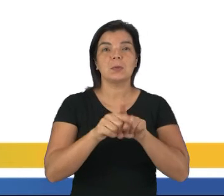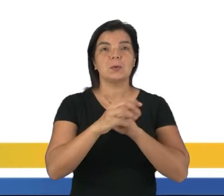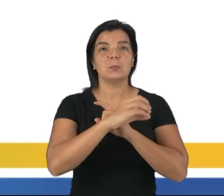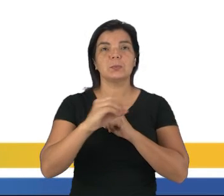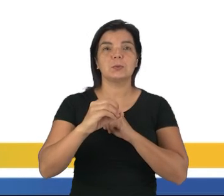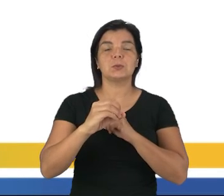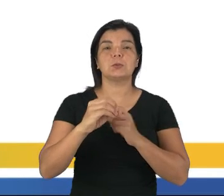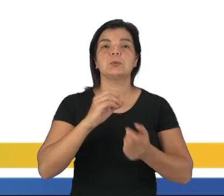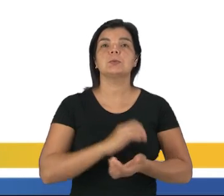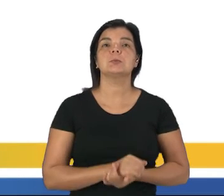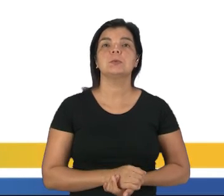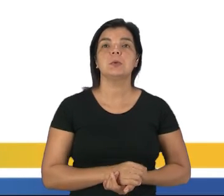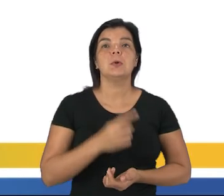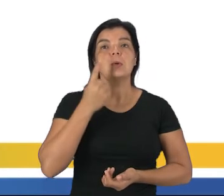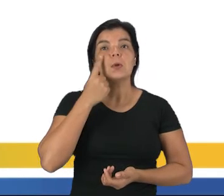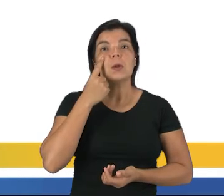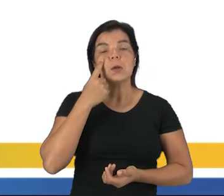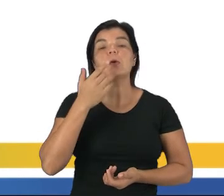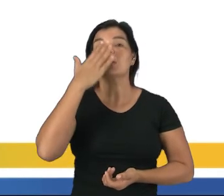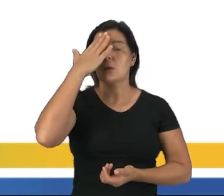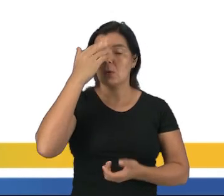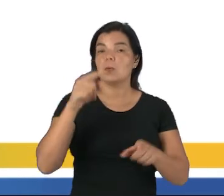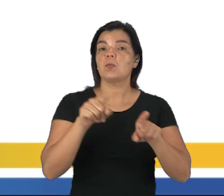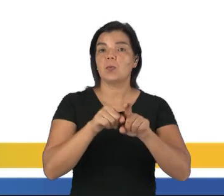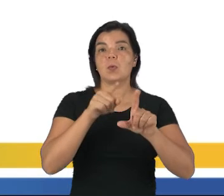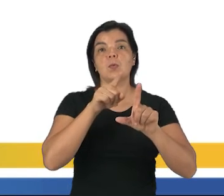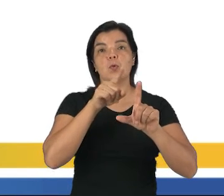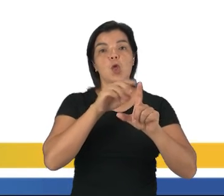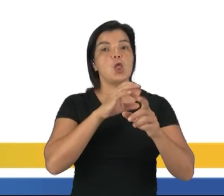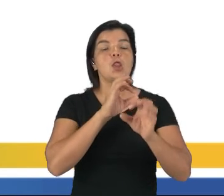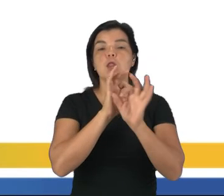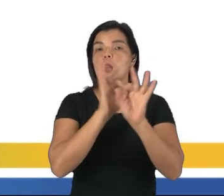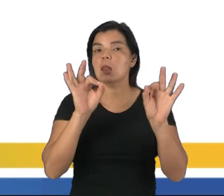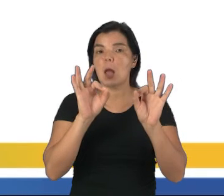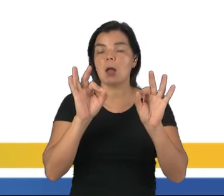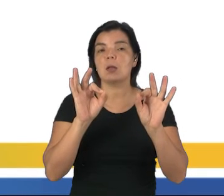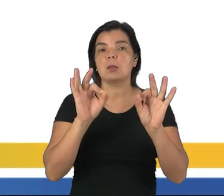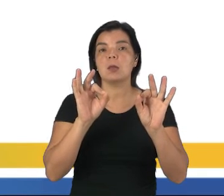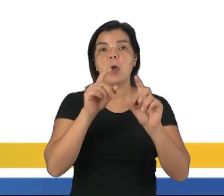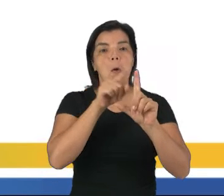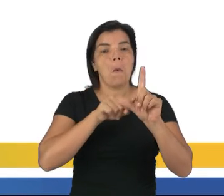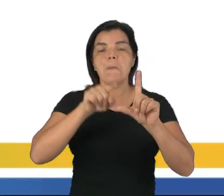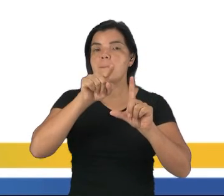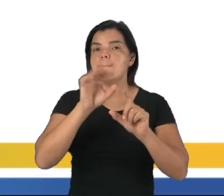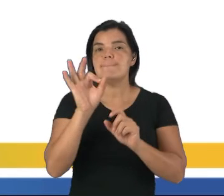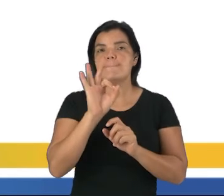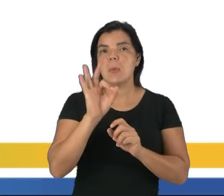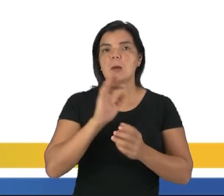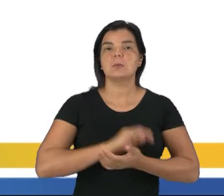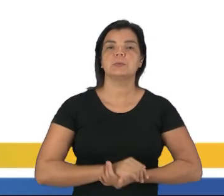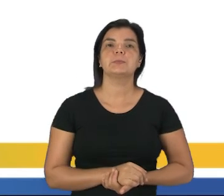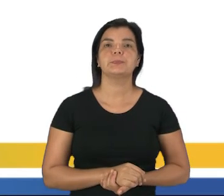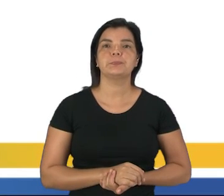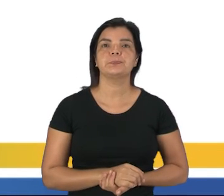se esse valor aqui der negativo, eu sei que a parábola vai tocar em nenhum ponto, ou seja, ela não vai ter nenhum zero real.